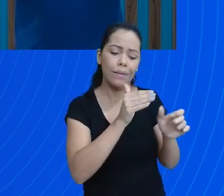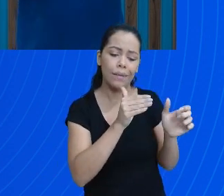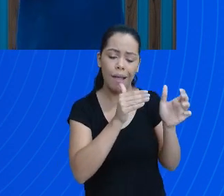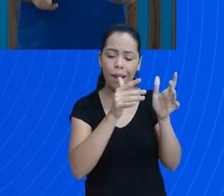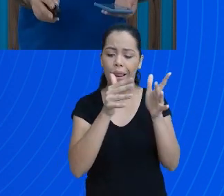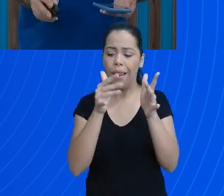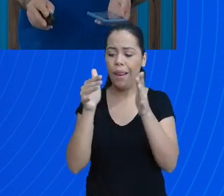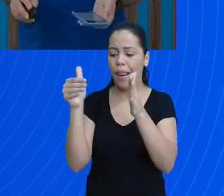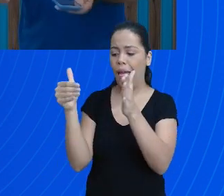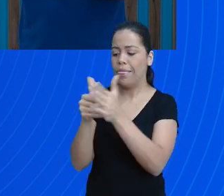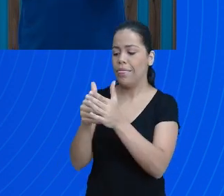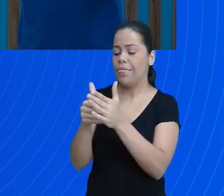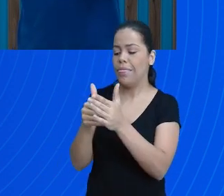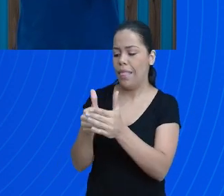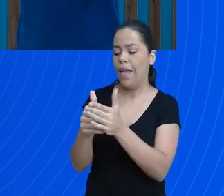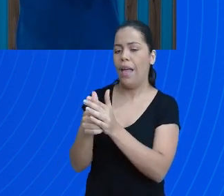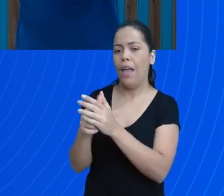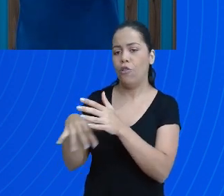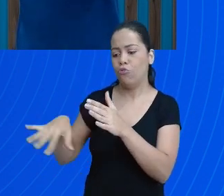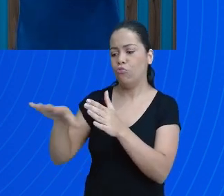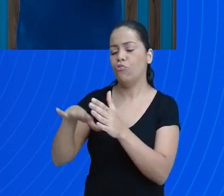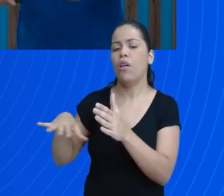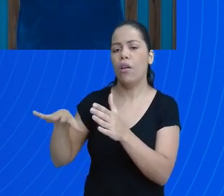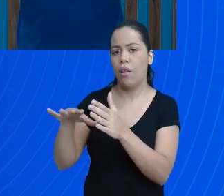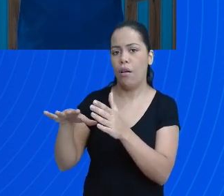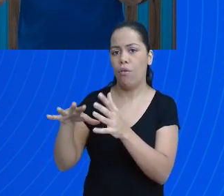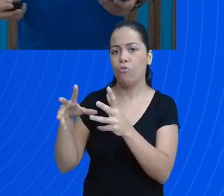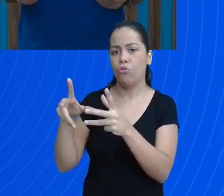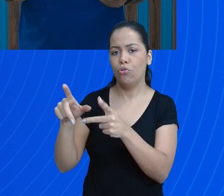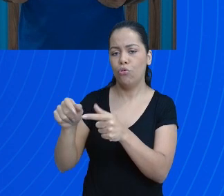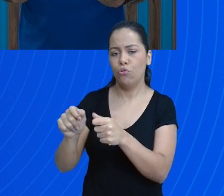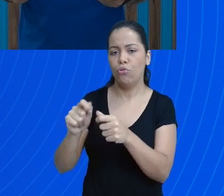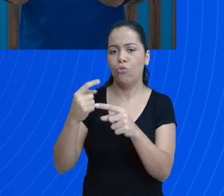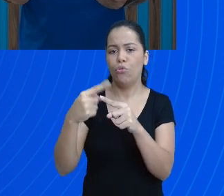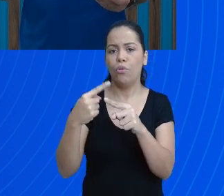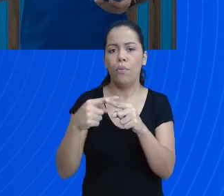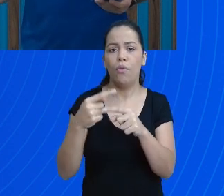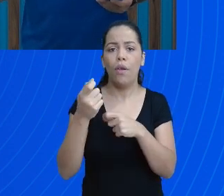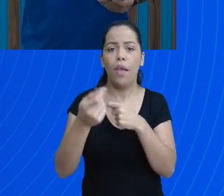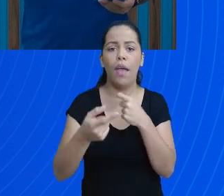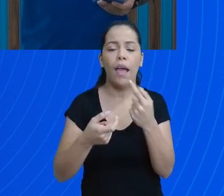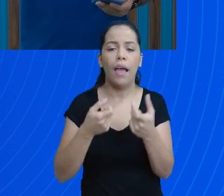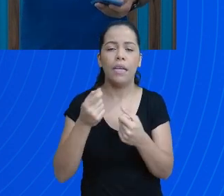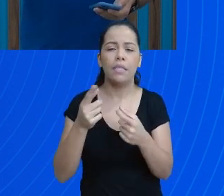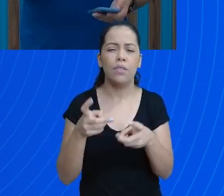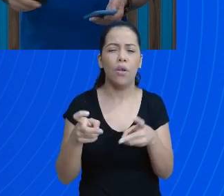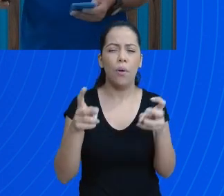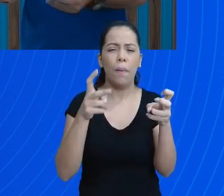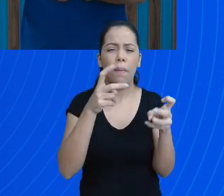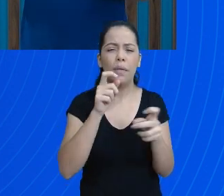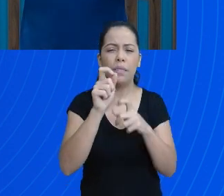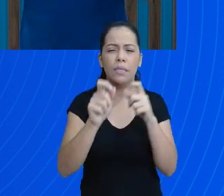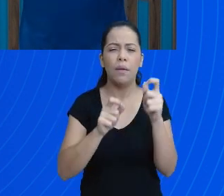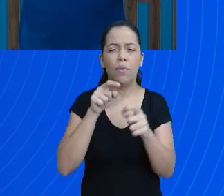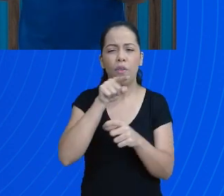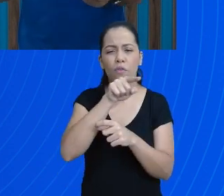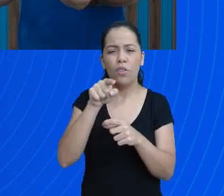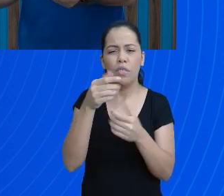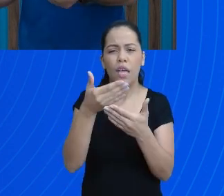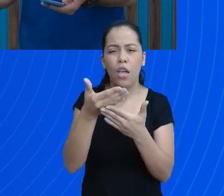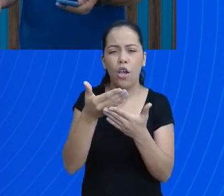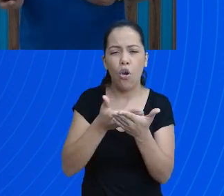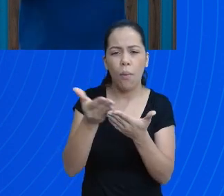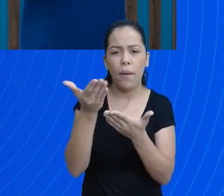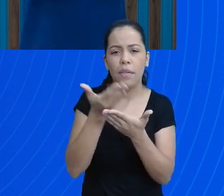Como é que de um exemplo você chega no geral. E eu percebo que muitas vezes a dificuldade é porque o caminho é o contrário. Você começa a estudar